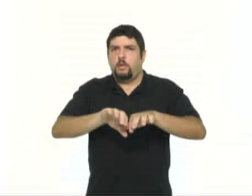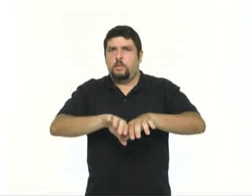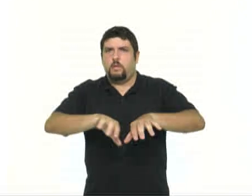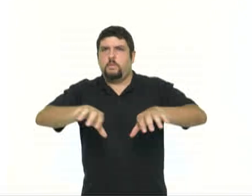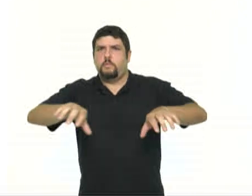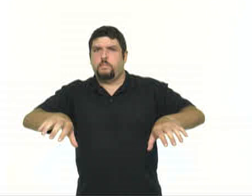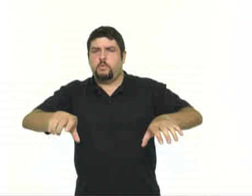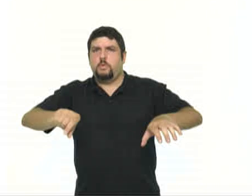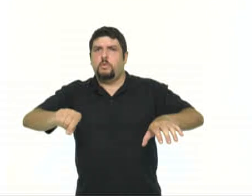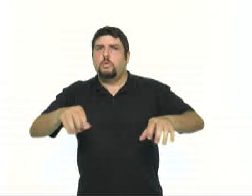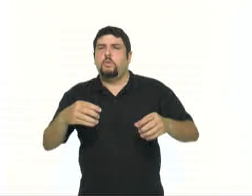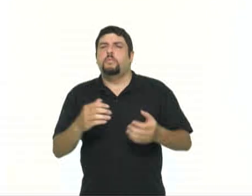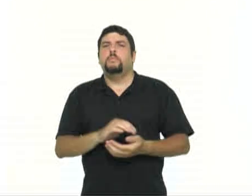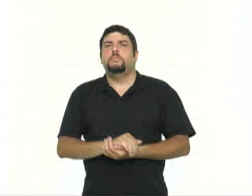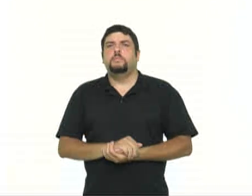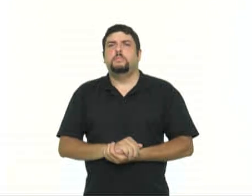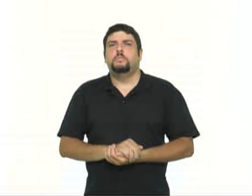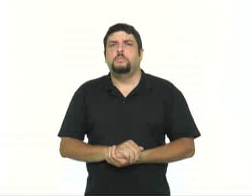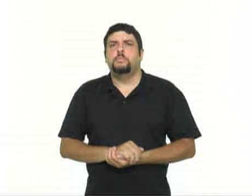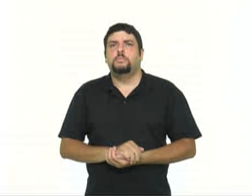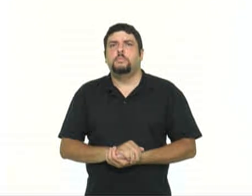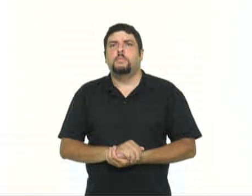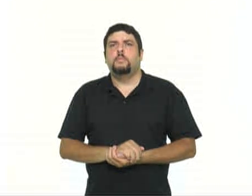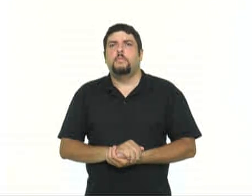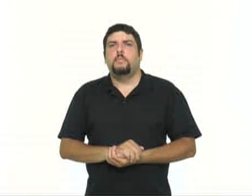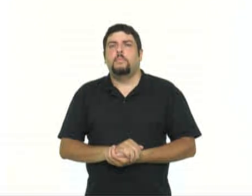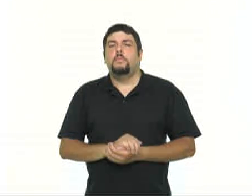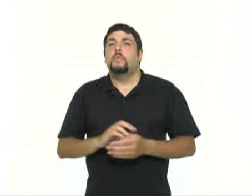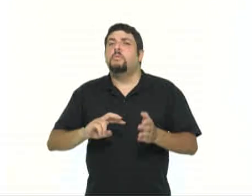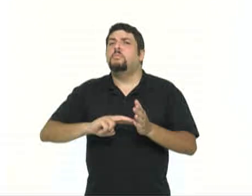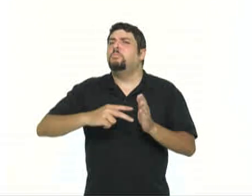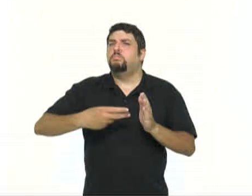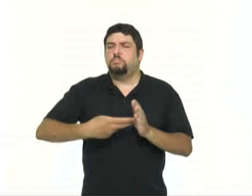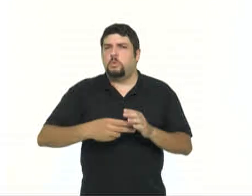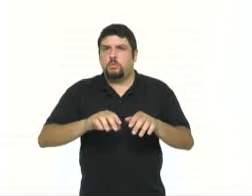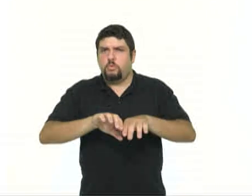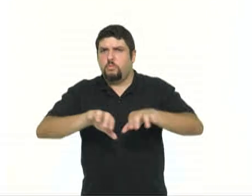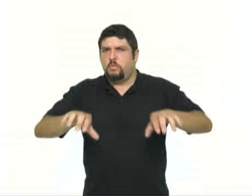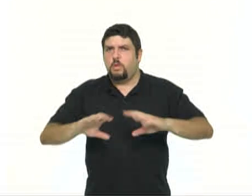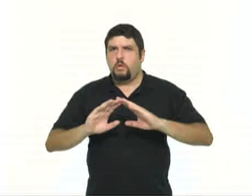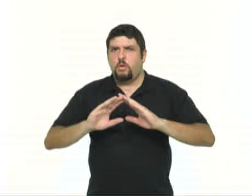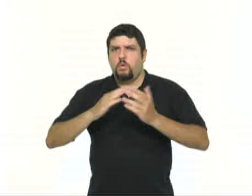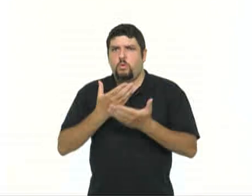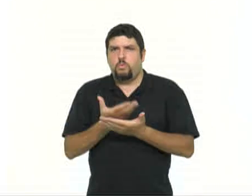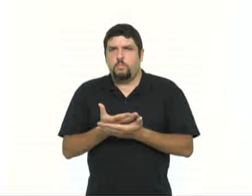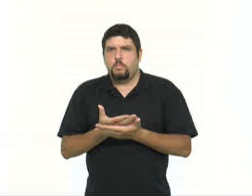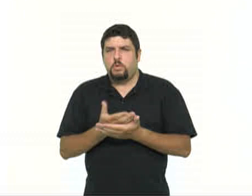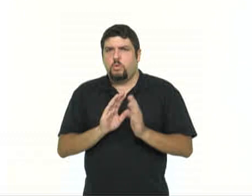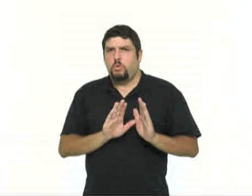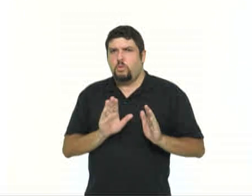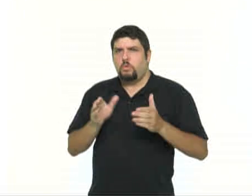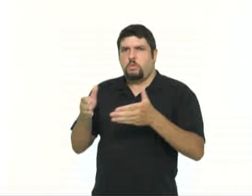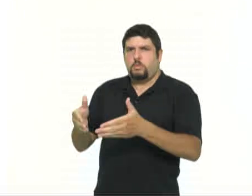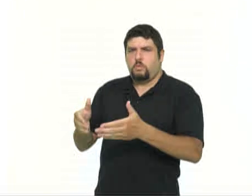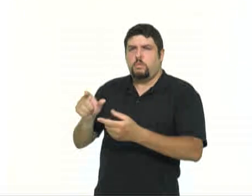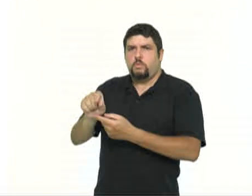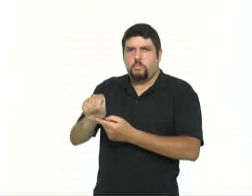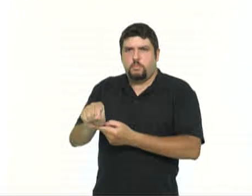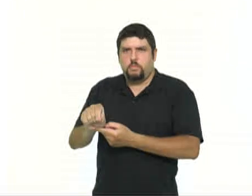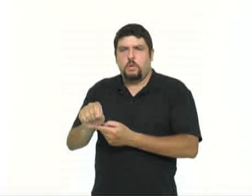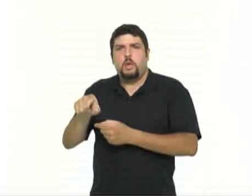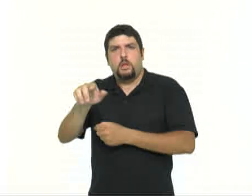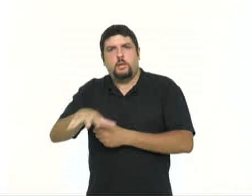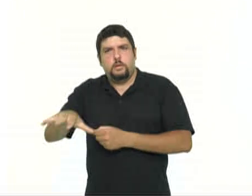um apartheid, de uma separação educacional. Ou seja, uma escola exclusiva para tal público. Quem é tal público?